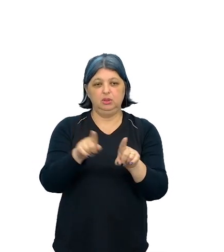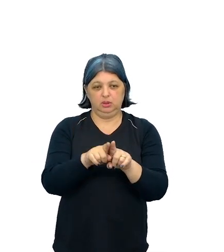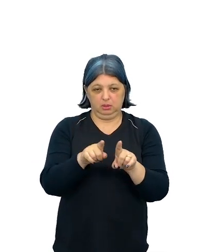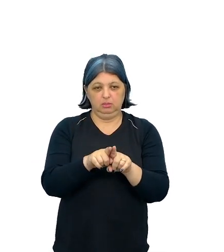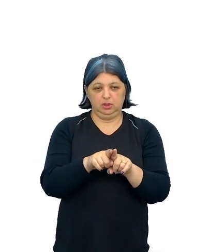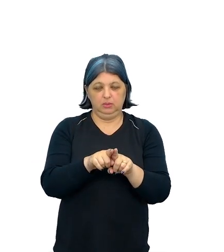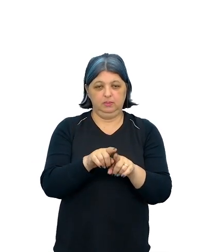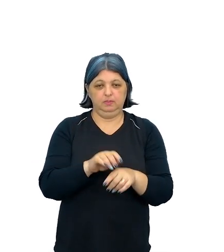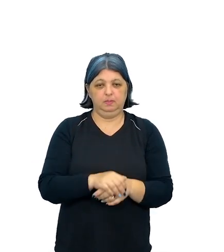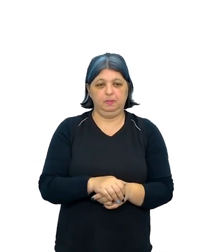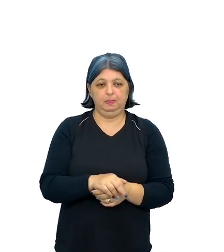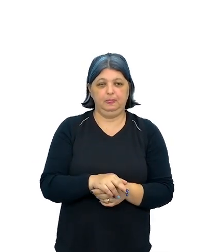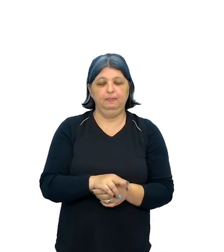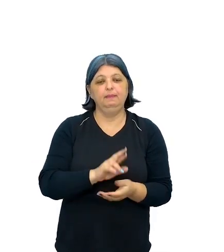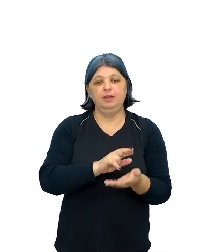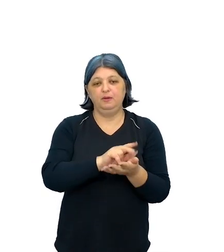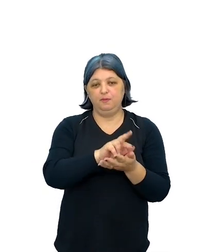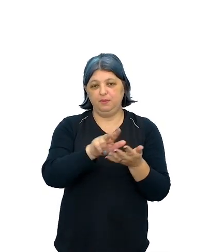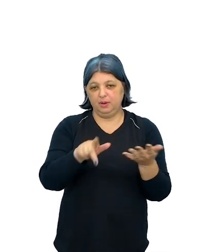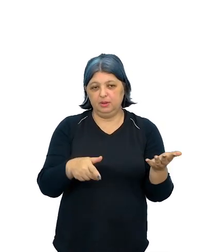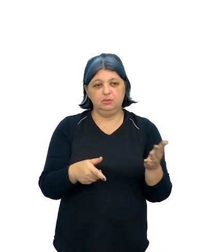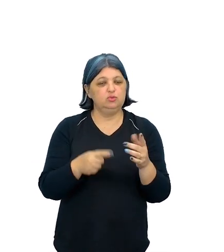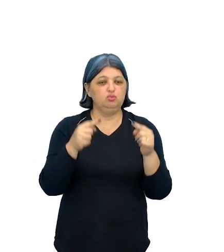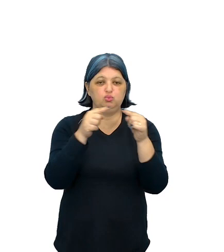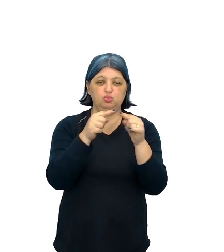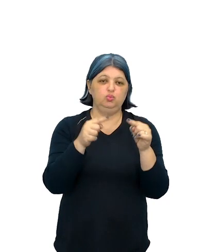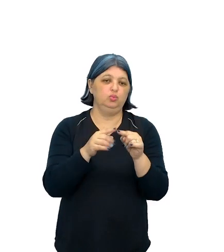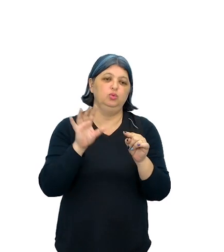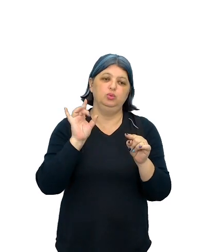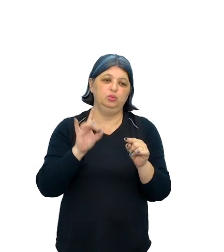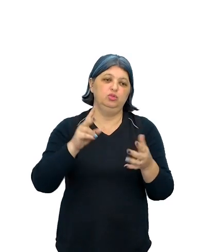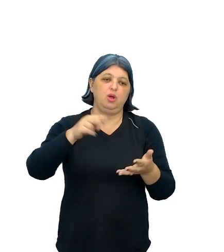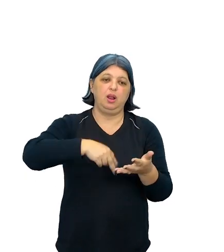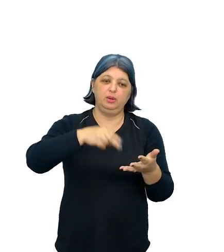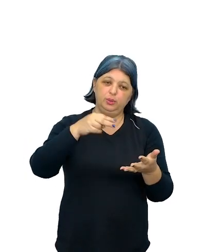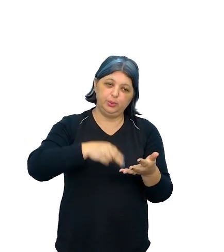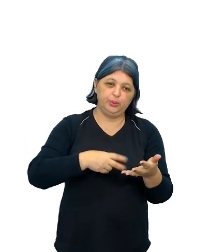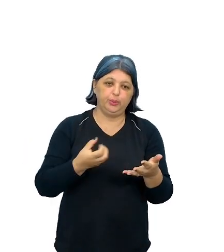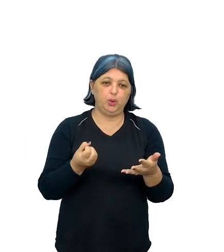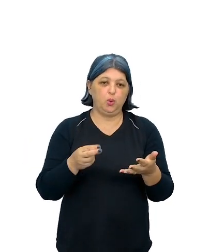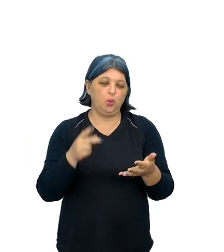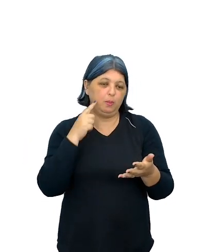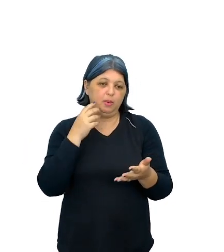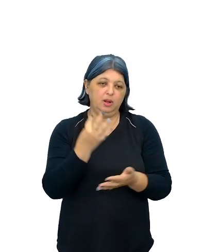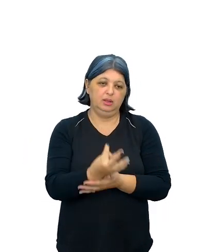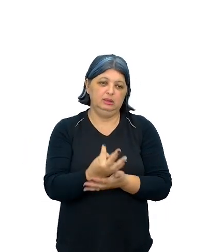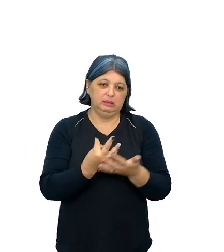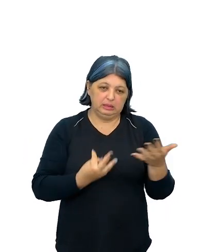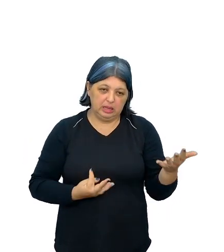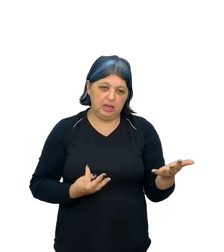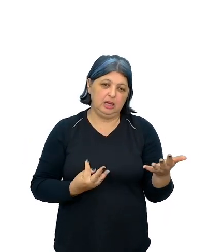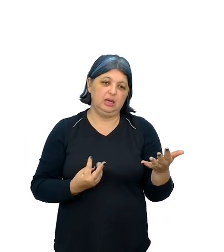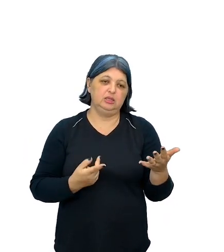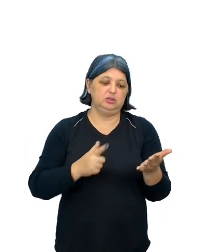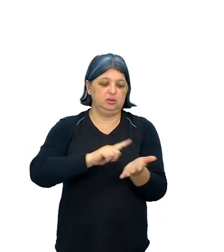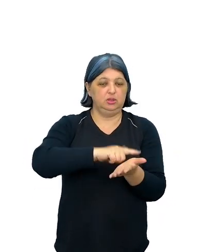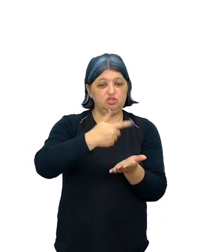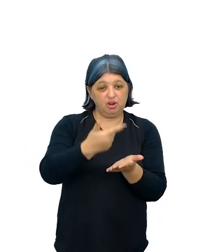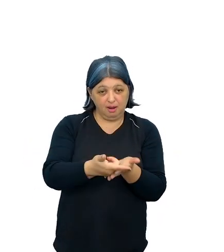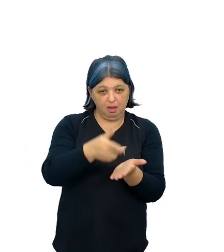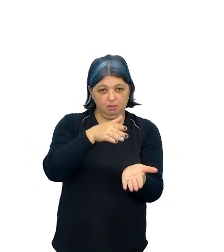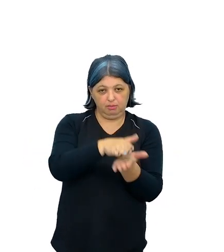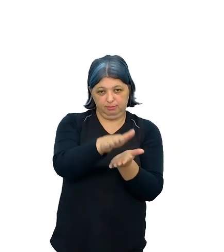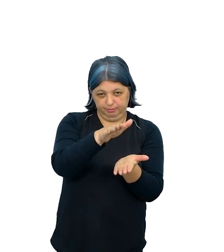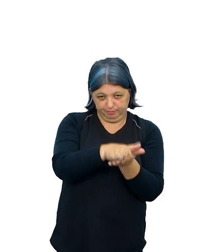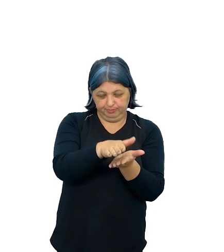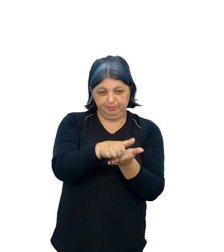quanto àqueles que são apenas ligados à leitura, a textos que estão impressos em jornais, né?